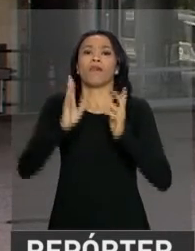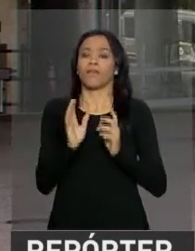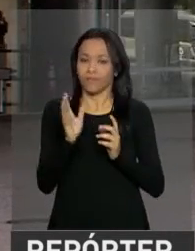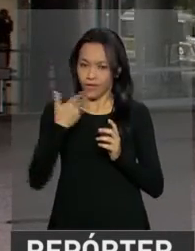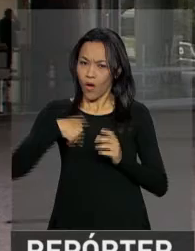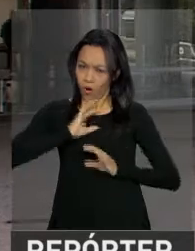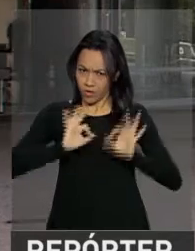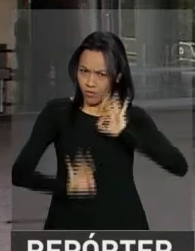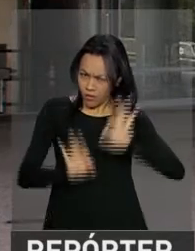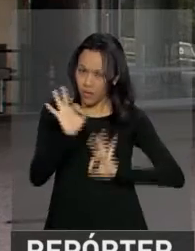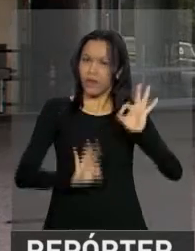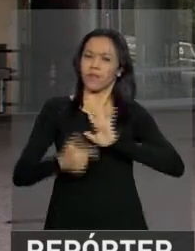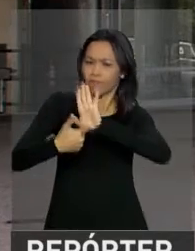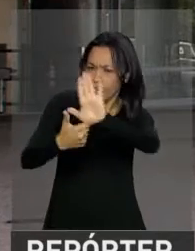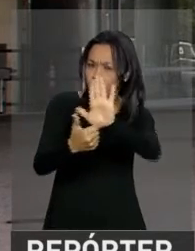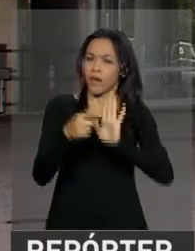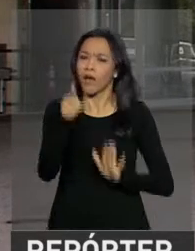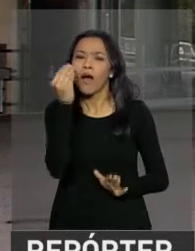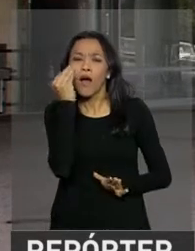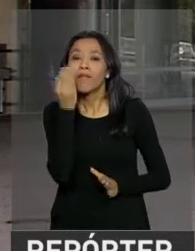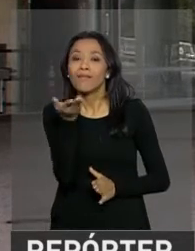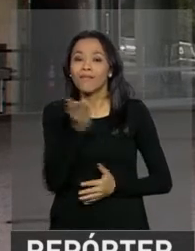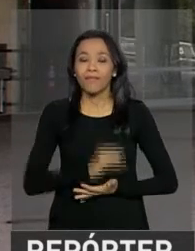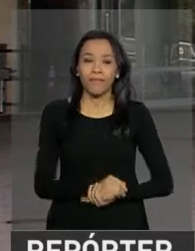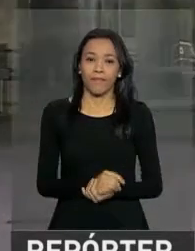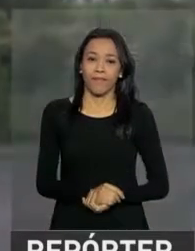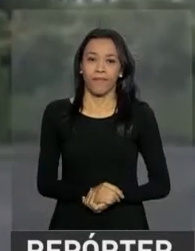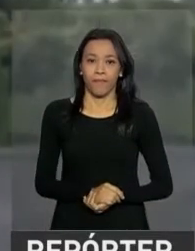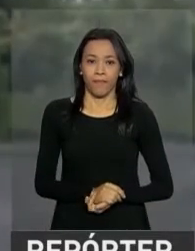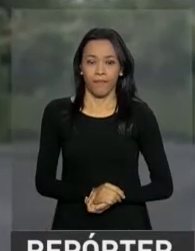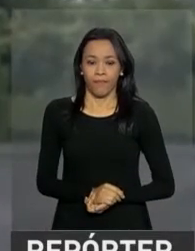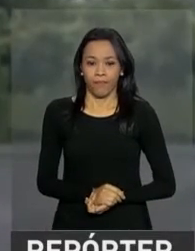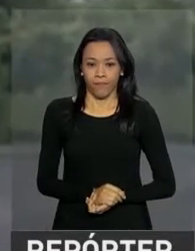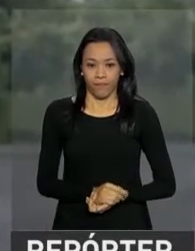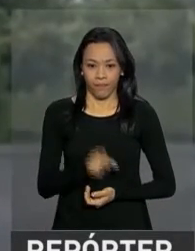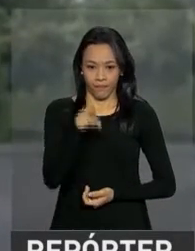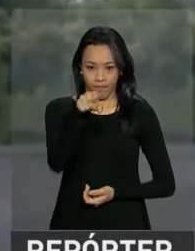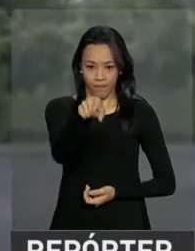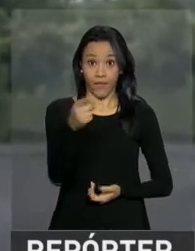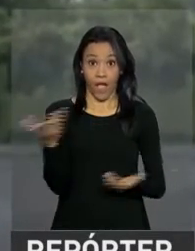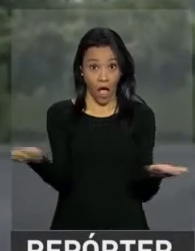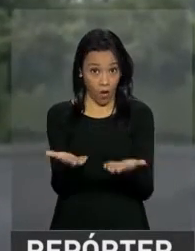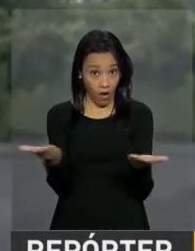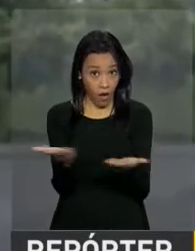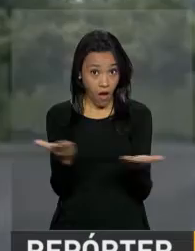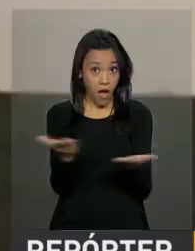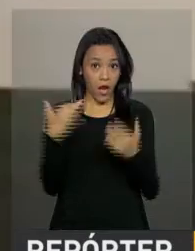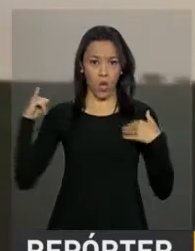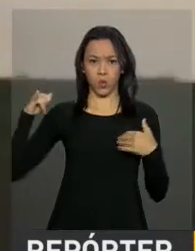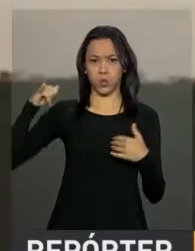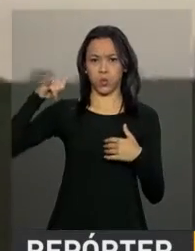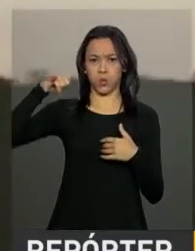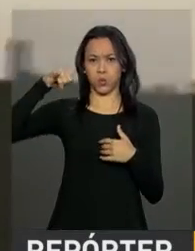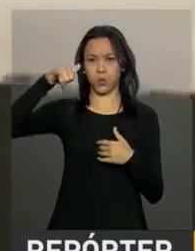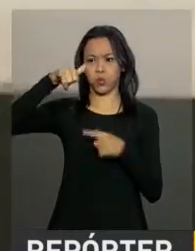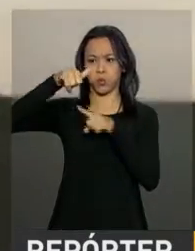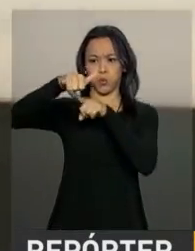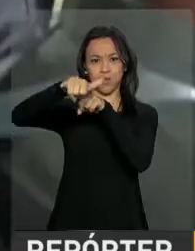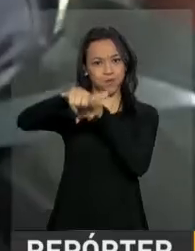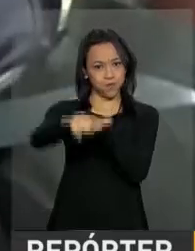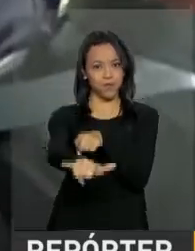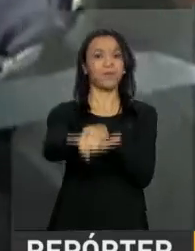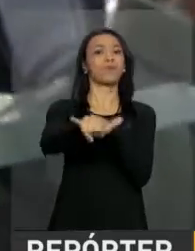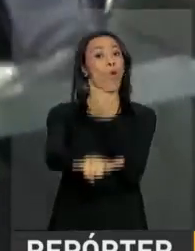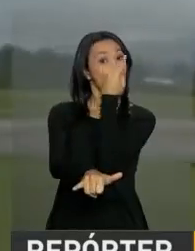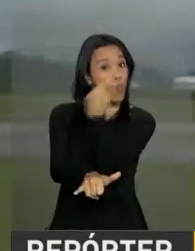uma reportagem sobre esse assunto vamos ver a partir de agora a força aérea brasileira terá de